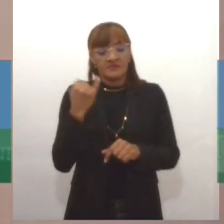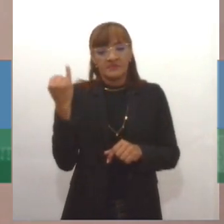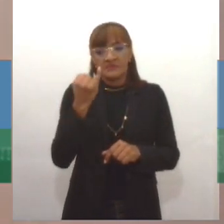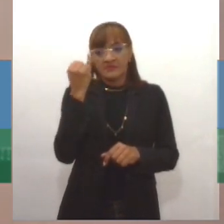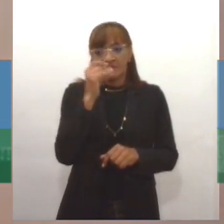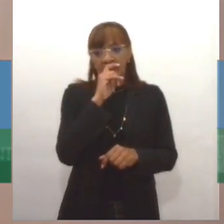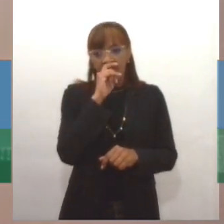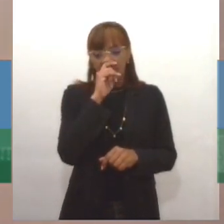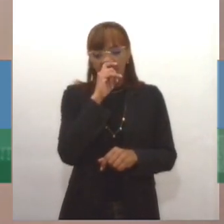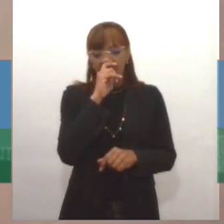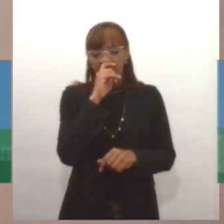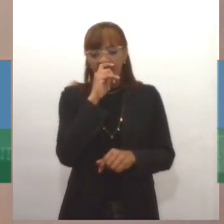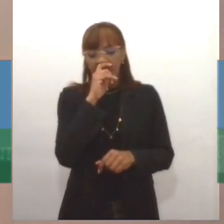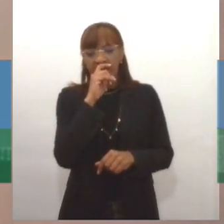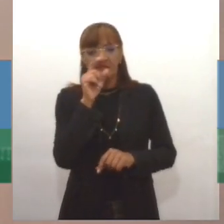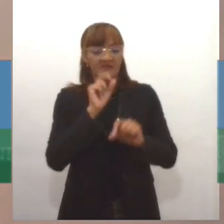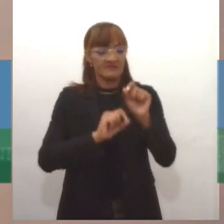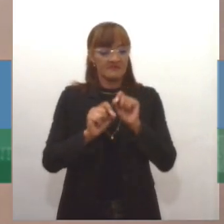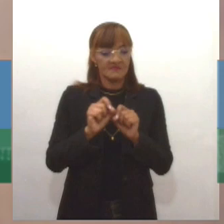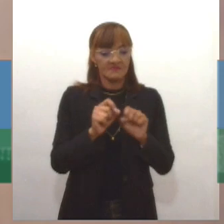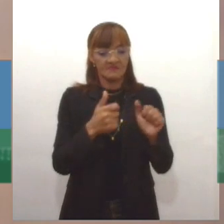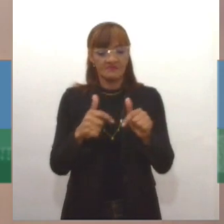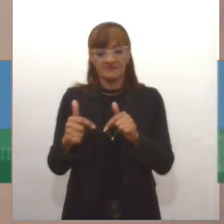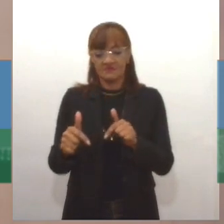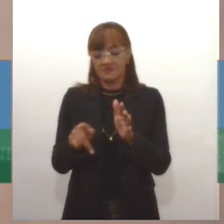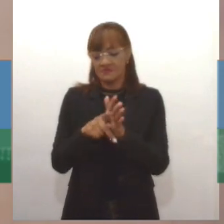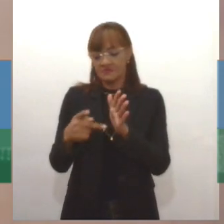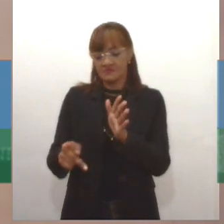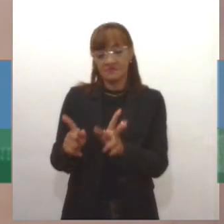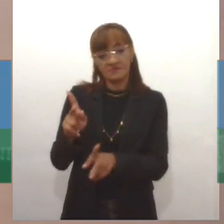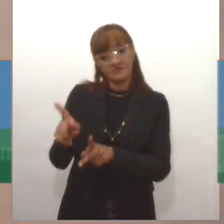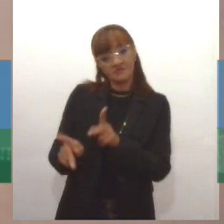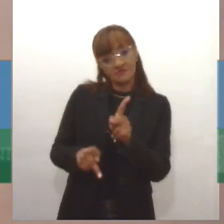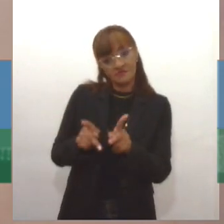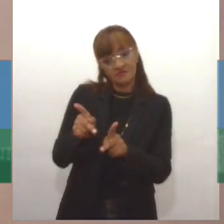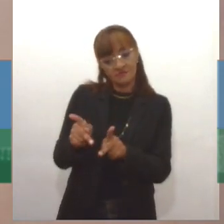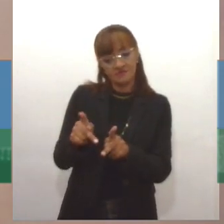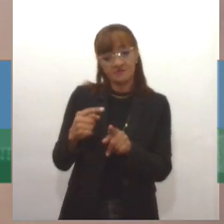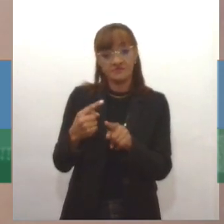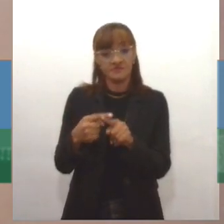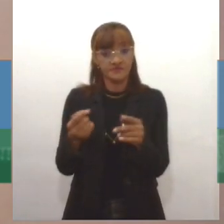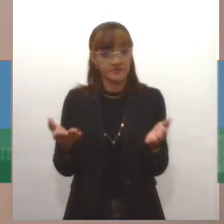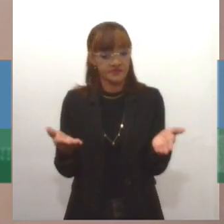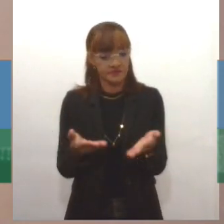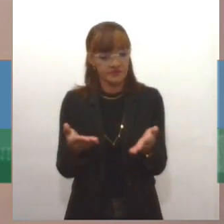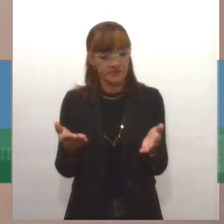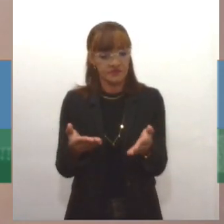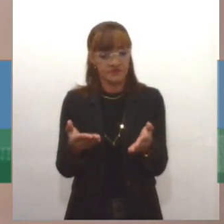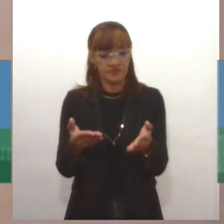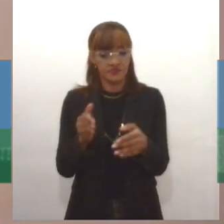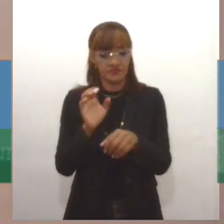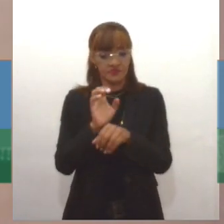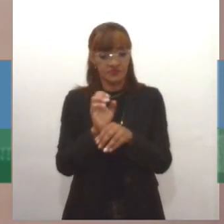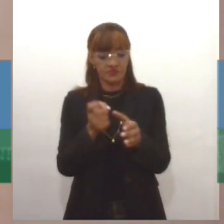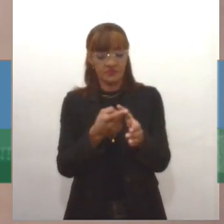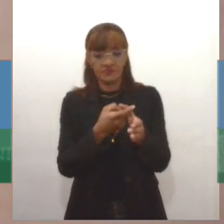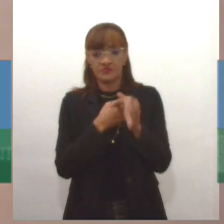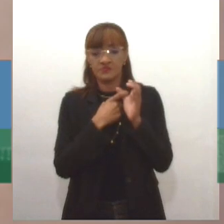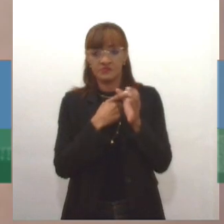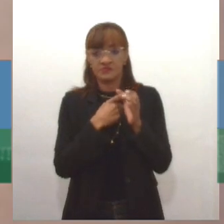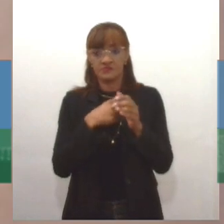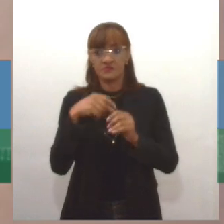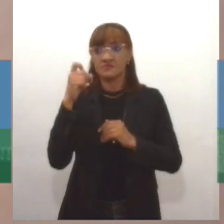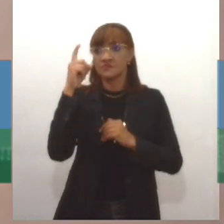e serviços para a população, porque o Estado endividado tem maiores dificuldades